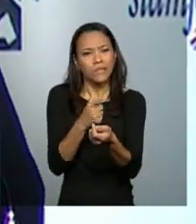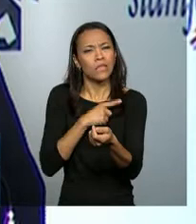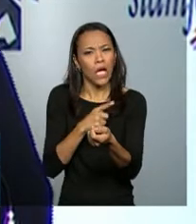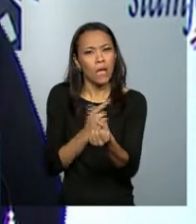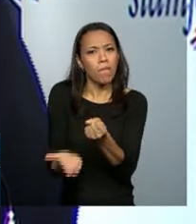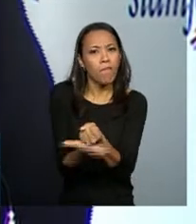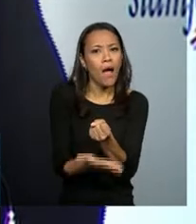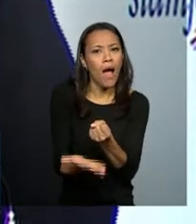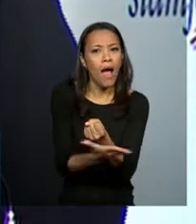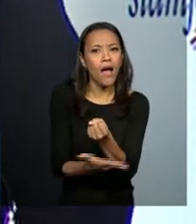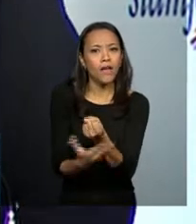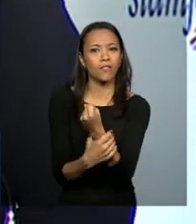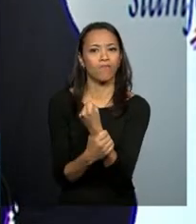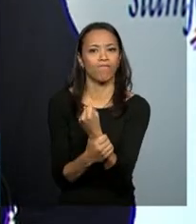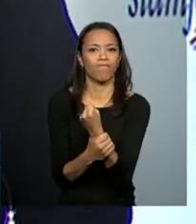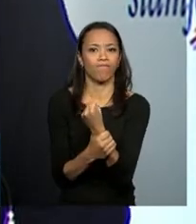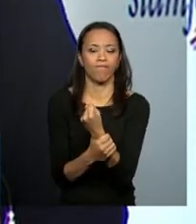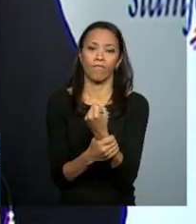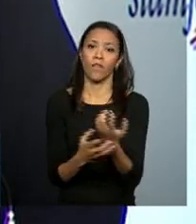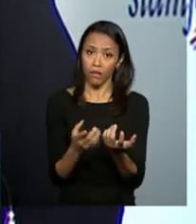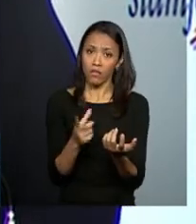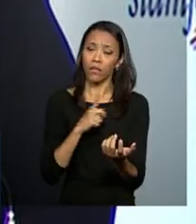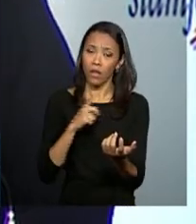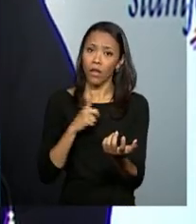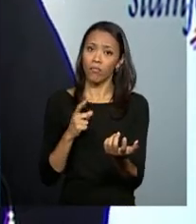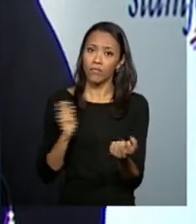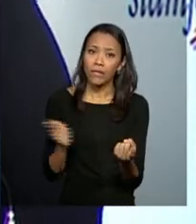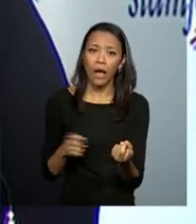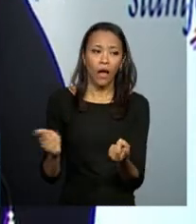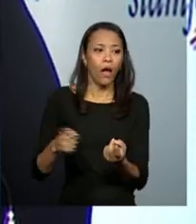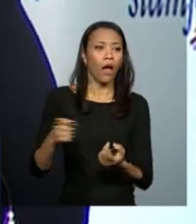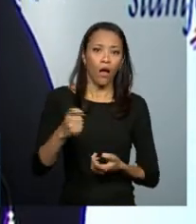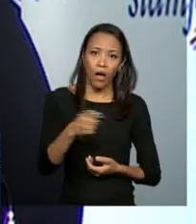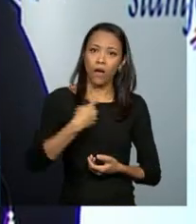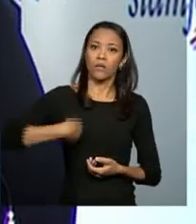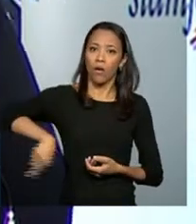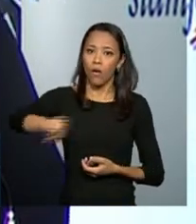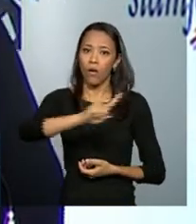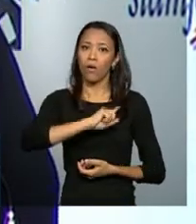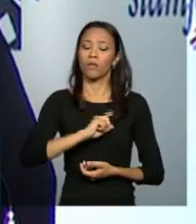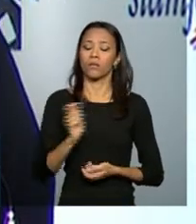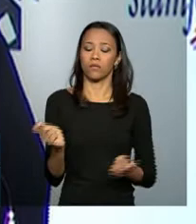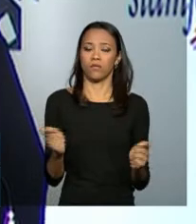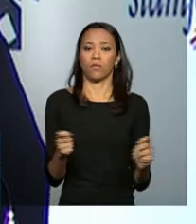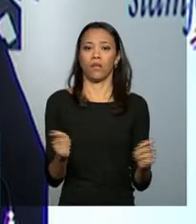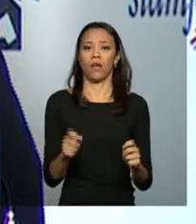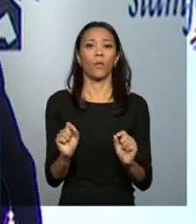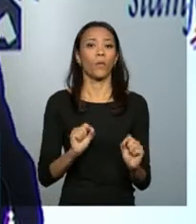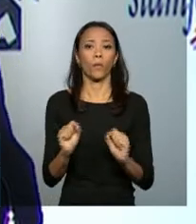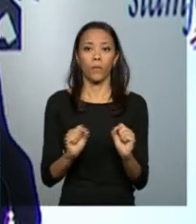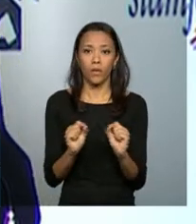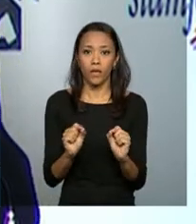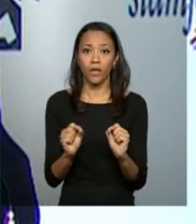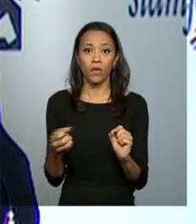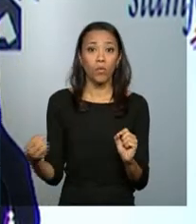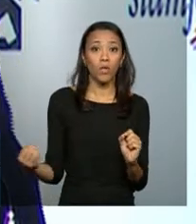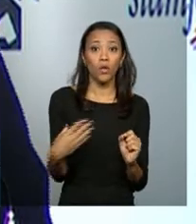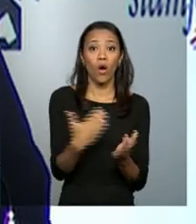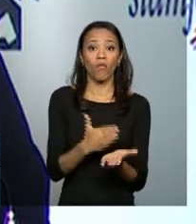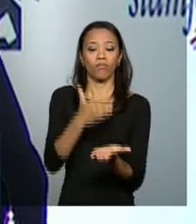sólidos. E nós temos todas as condições de passar a uma nova